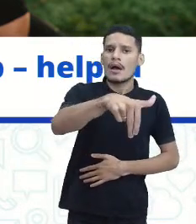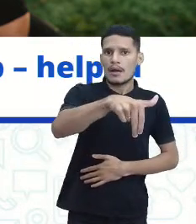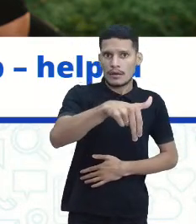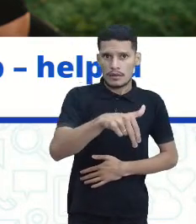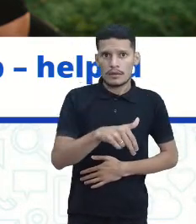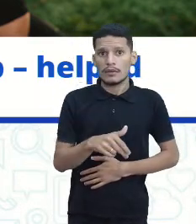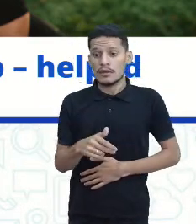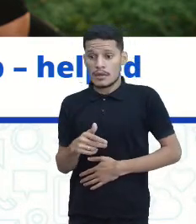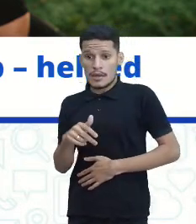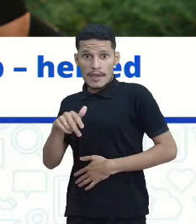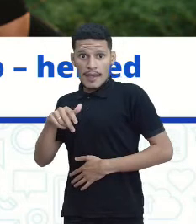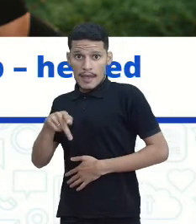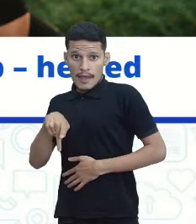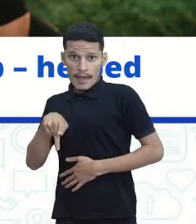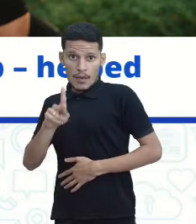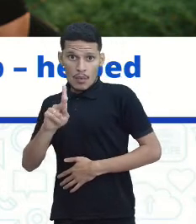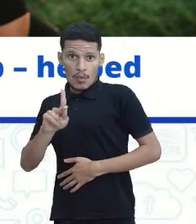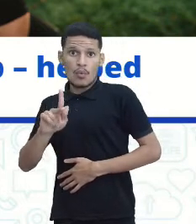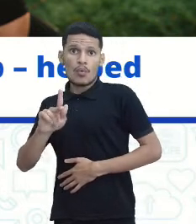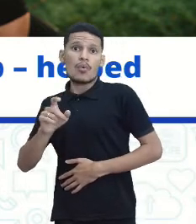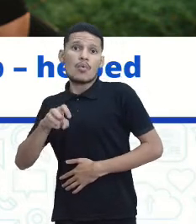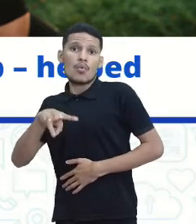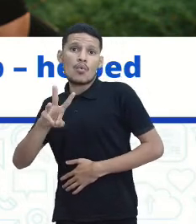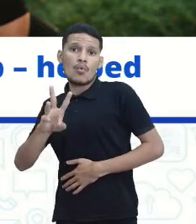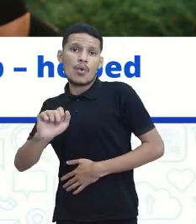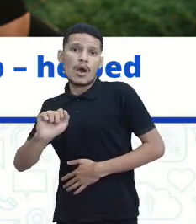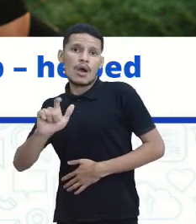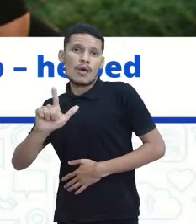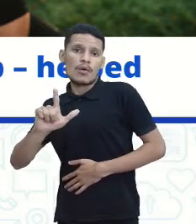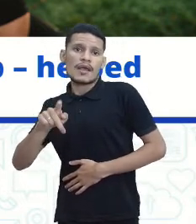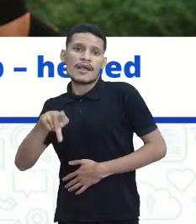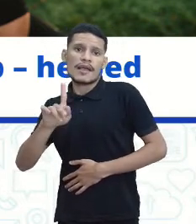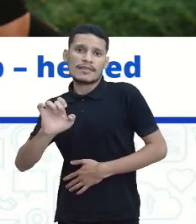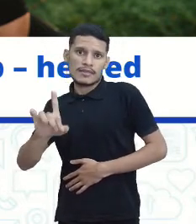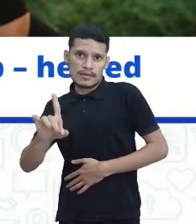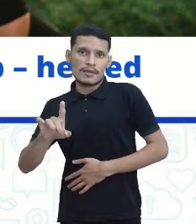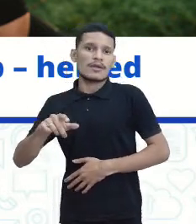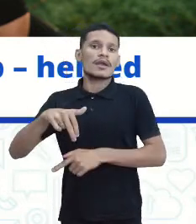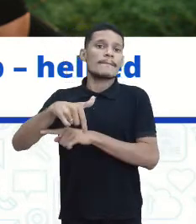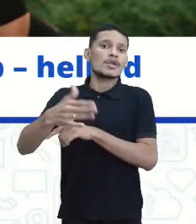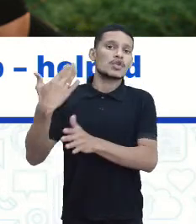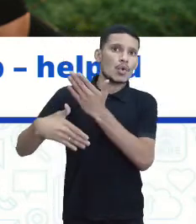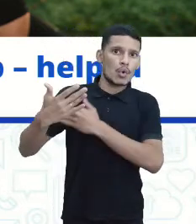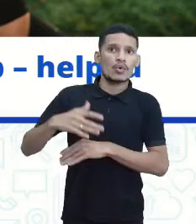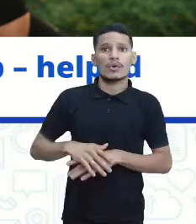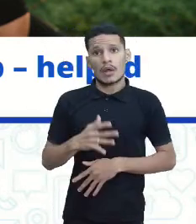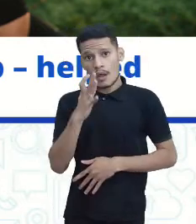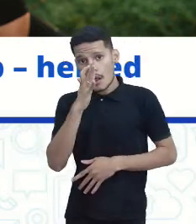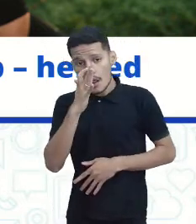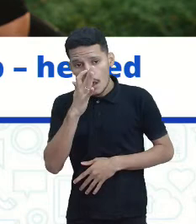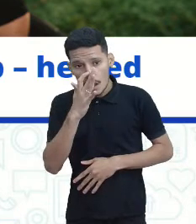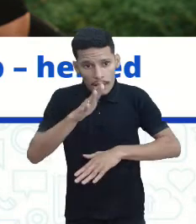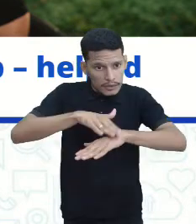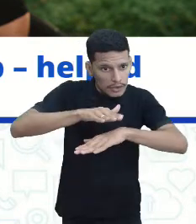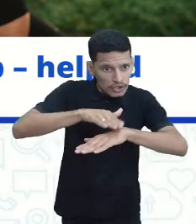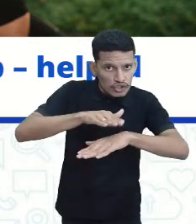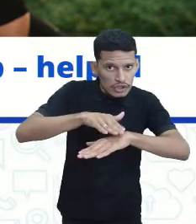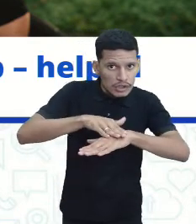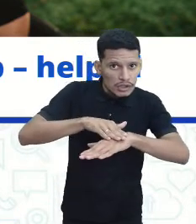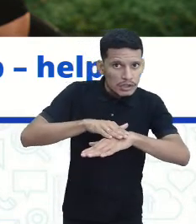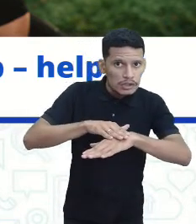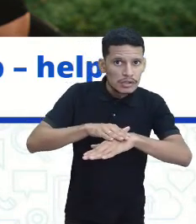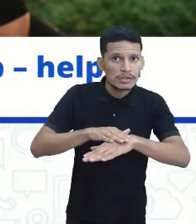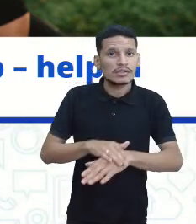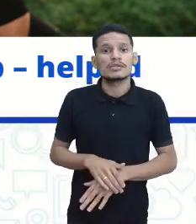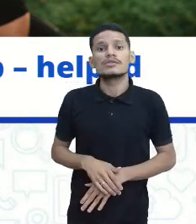Walked, caminhou, tá? Watch, assistir, pelo que o olho dele já está fechando ali,